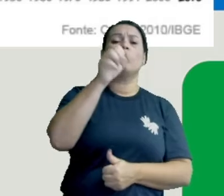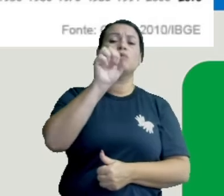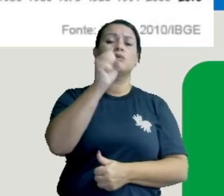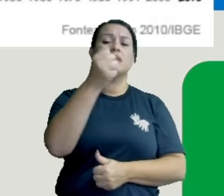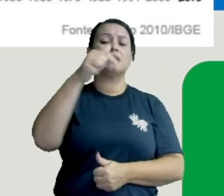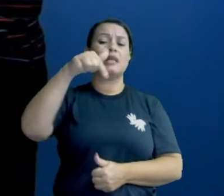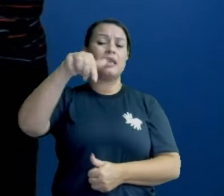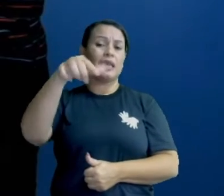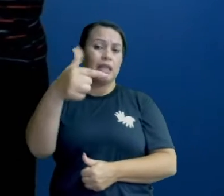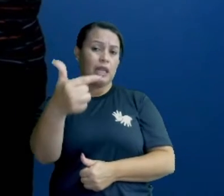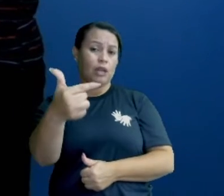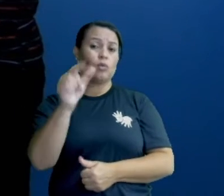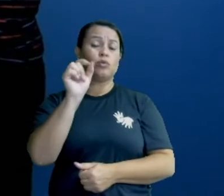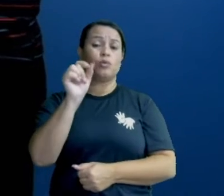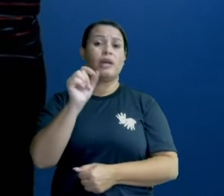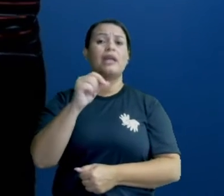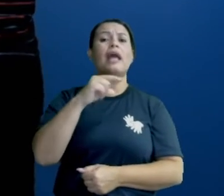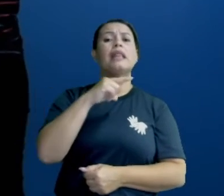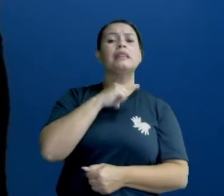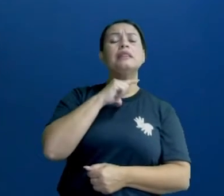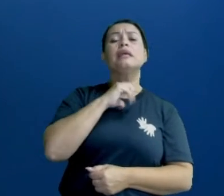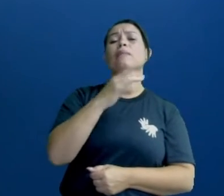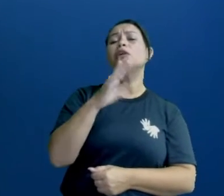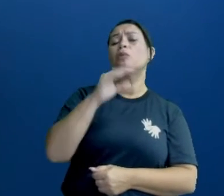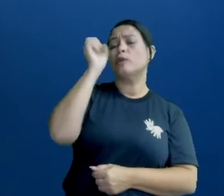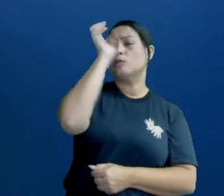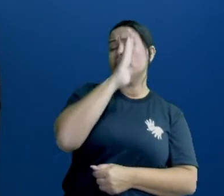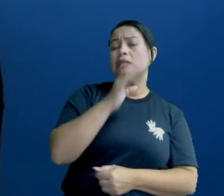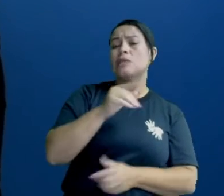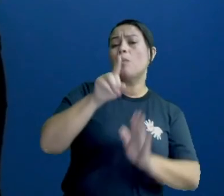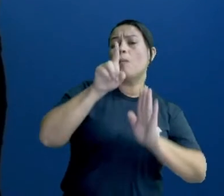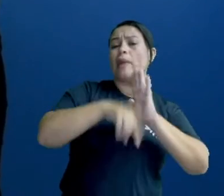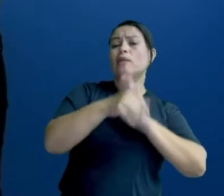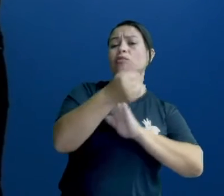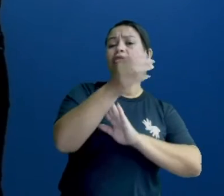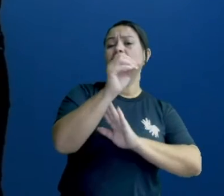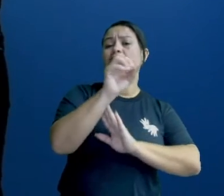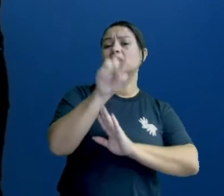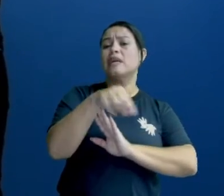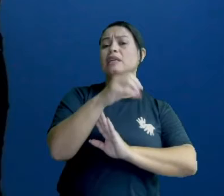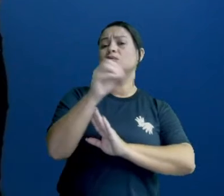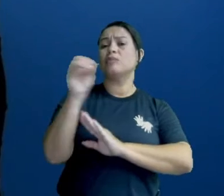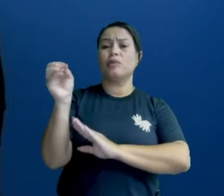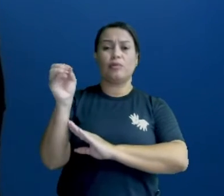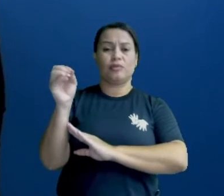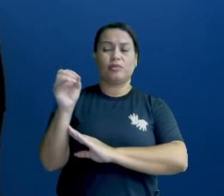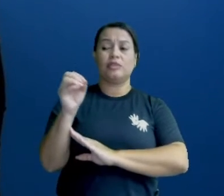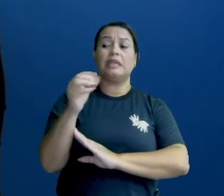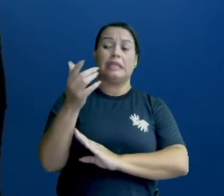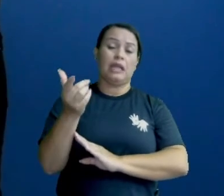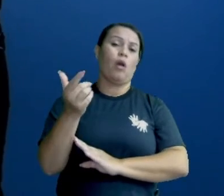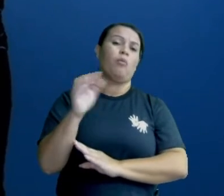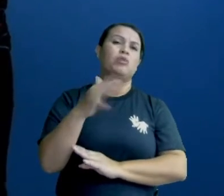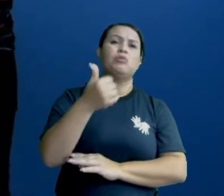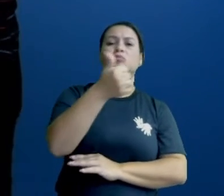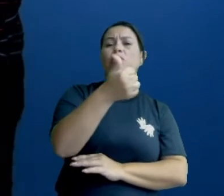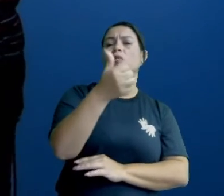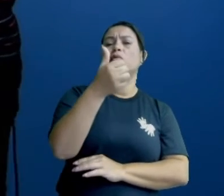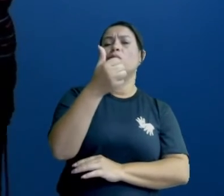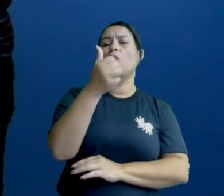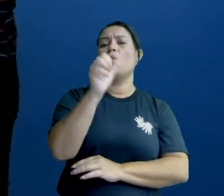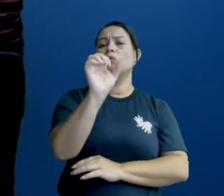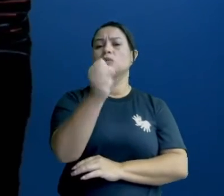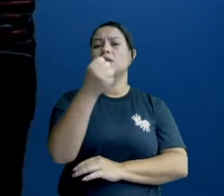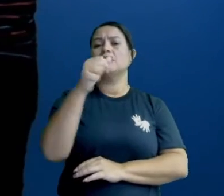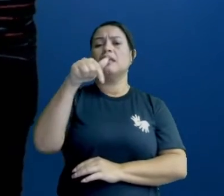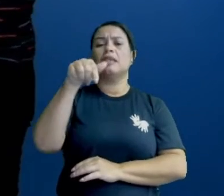tá? Então, nesse censo, o Brasil tinha menos de 10 milhões de habitantes. Tá? Então, o primeiro censo da população brasileira aconteceu em 1872